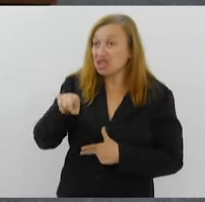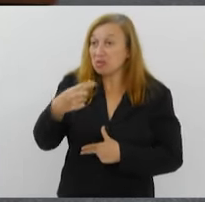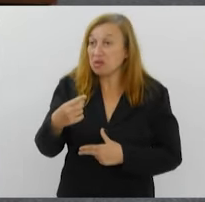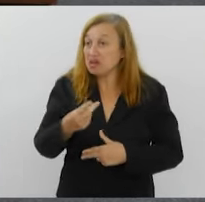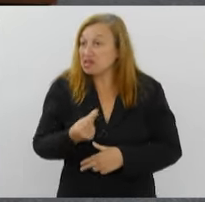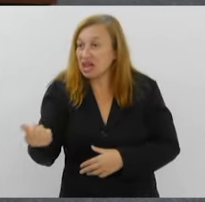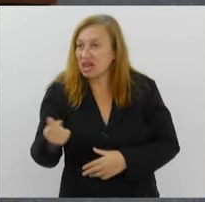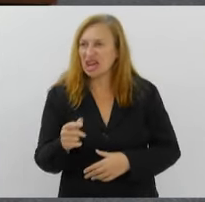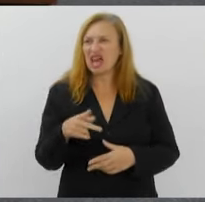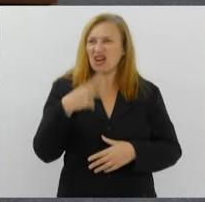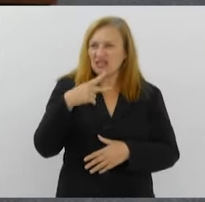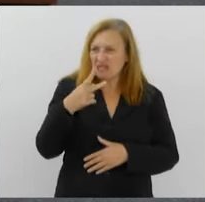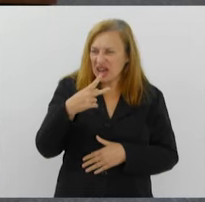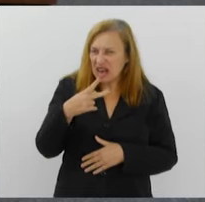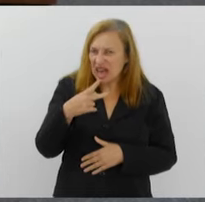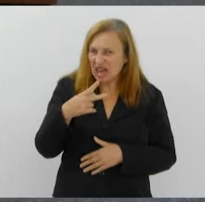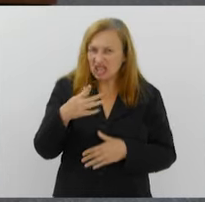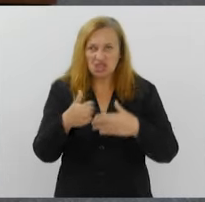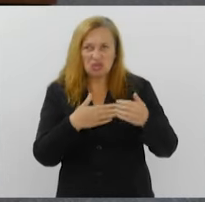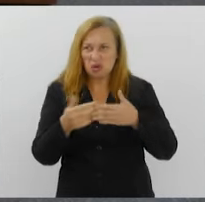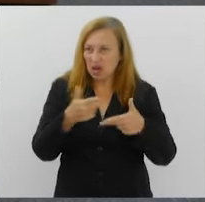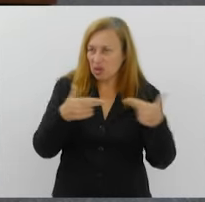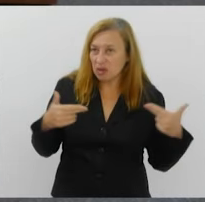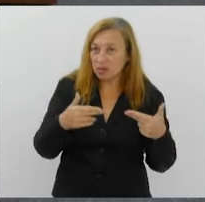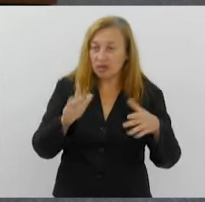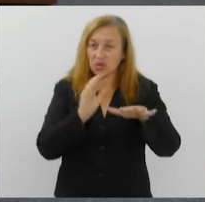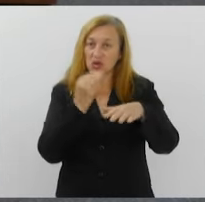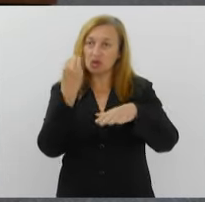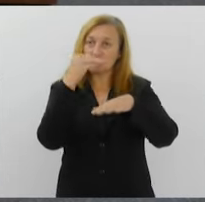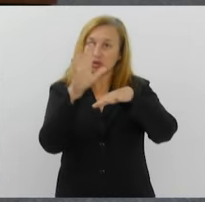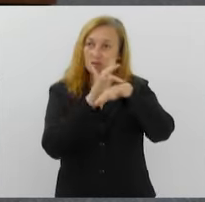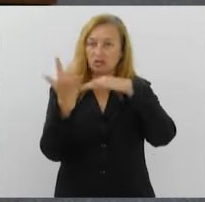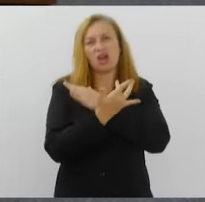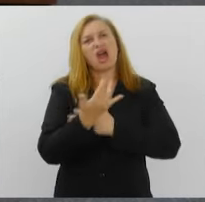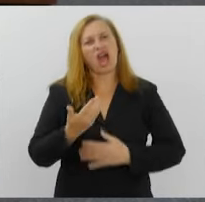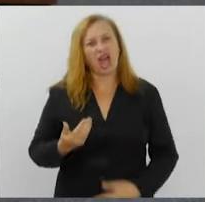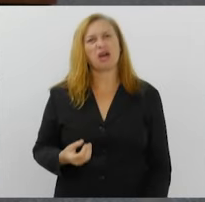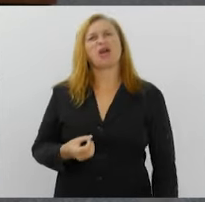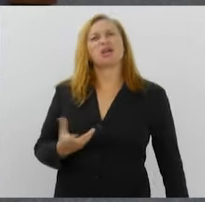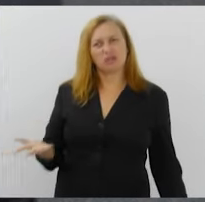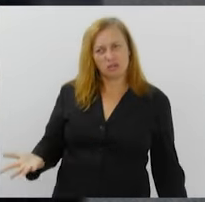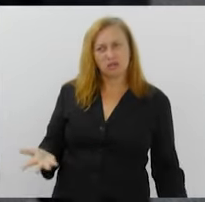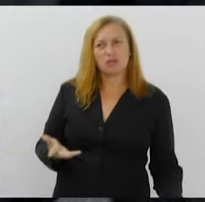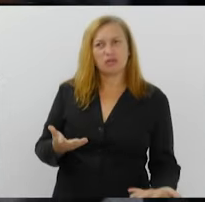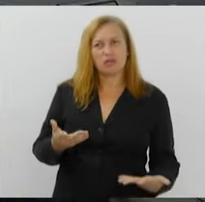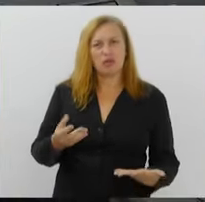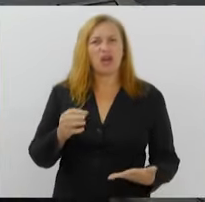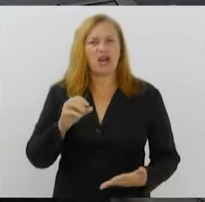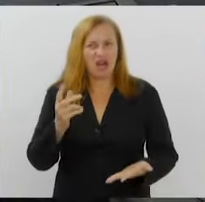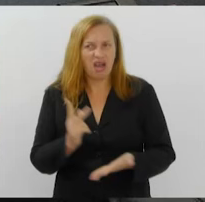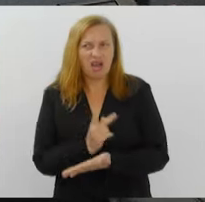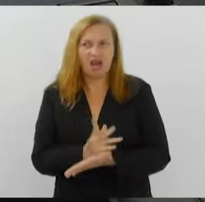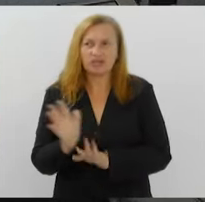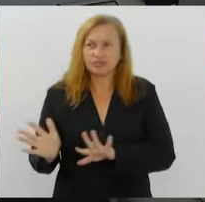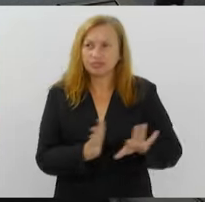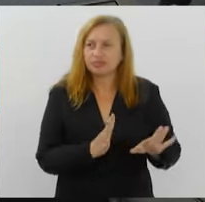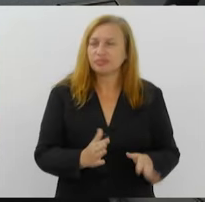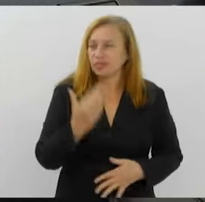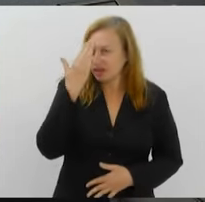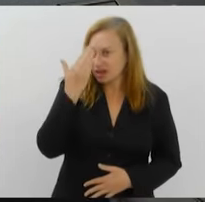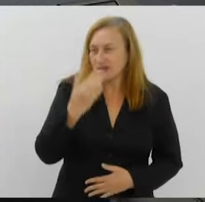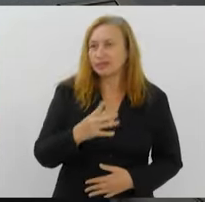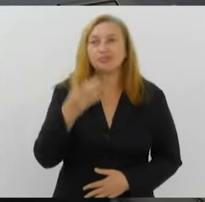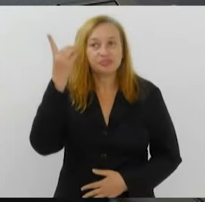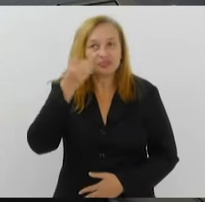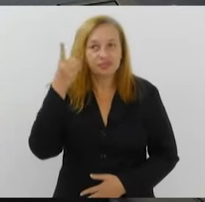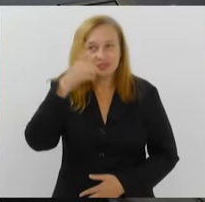Agora, falar o que quer, da forma que quer, para fazer vídeo para rede social, uma ova. Obrigado, deputado Pobel. Nada, eu que agradeço a parte do senhor e do